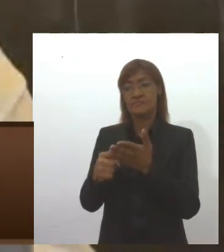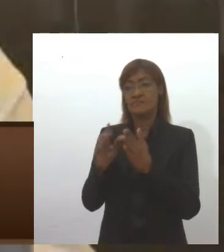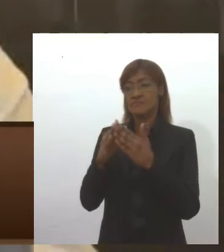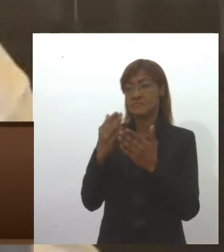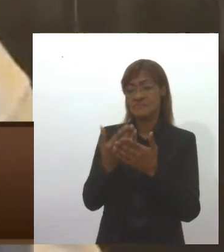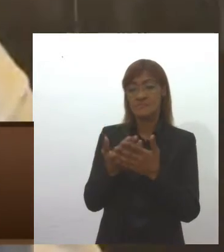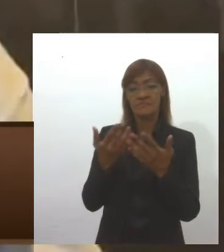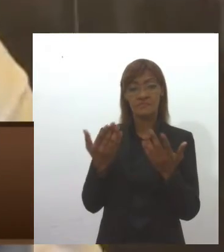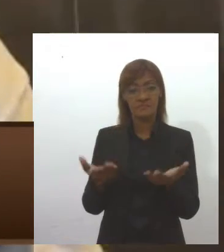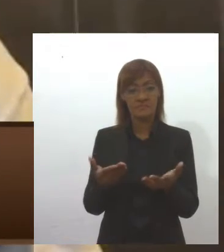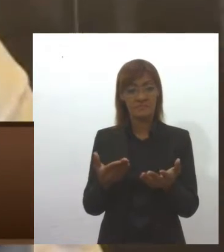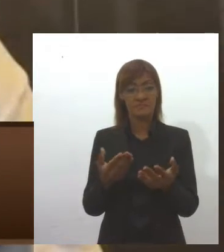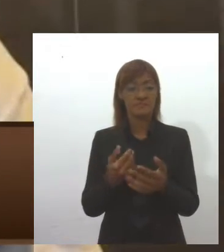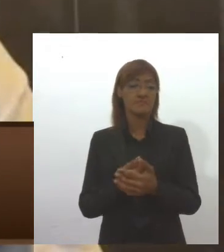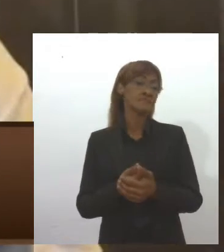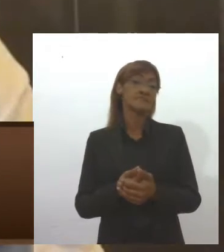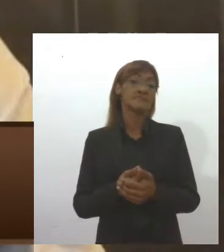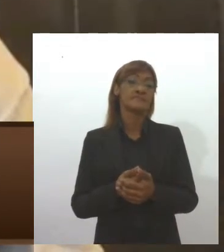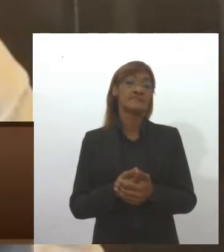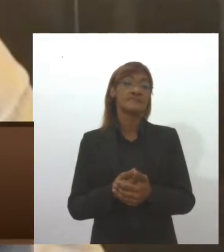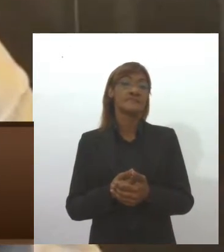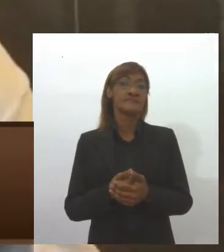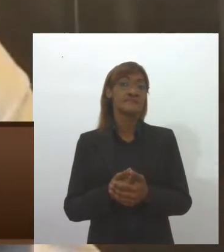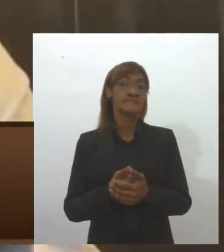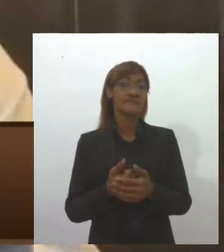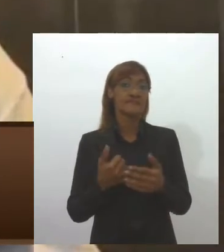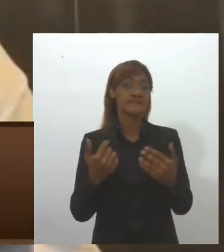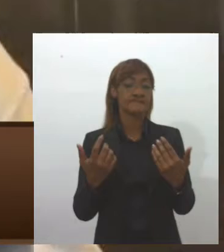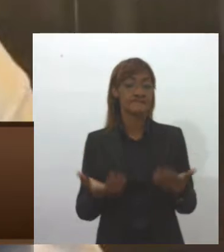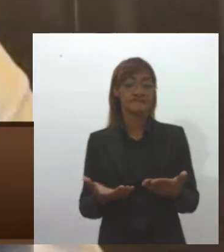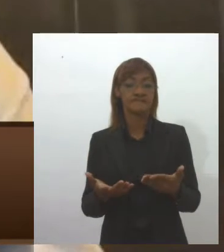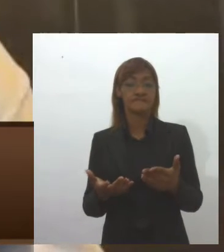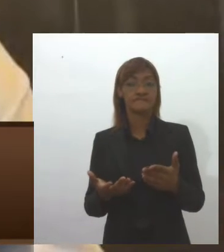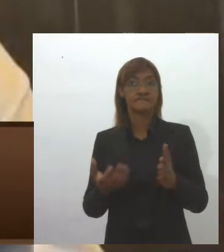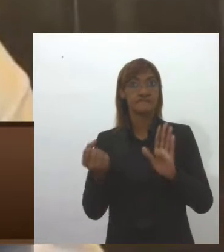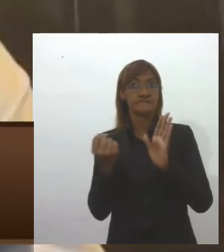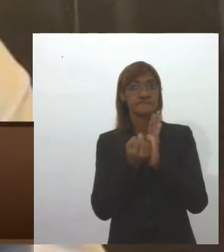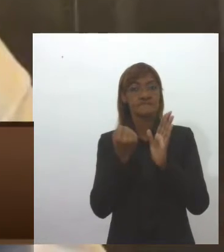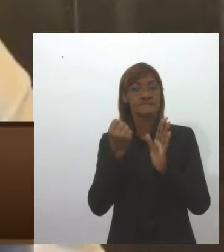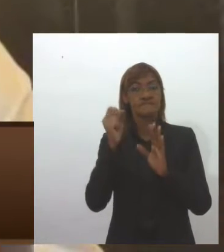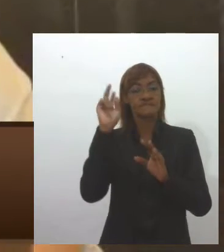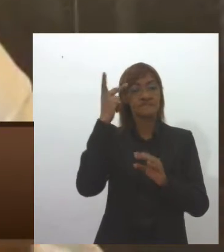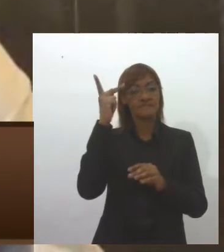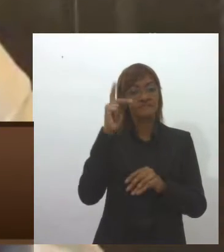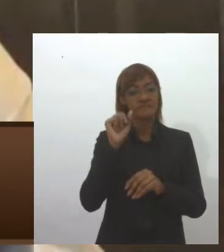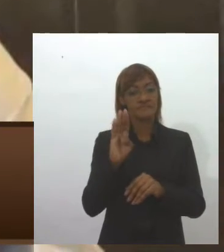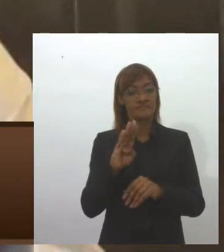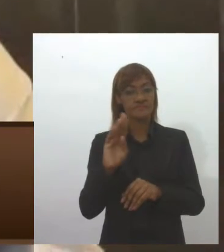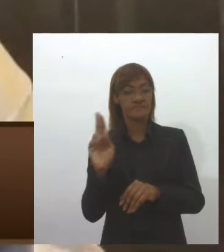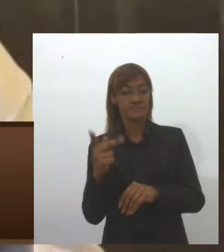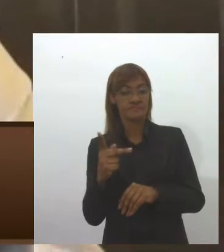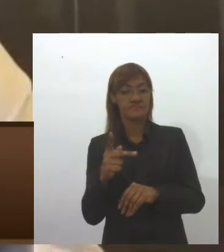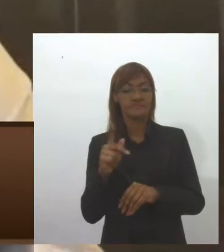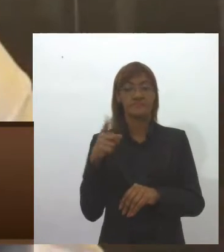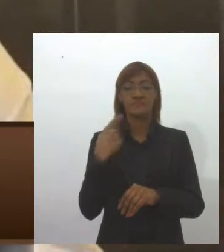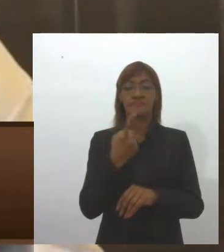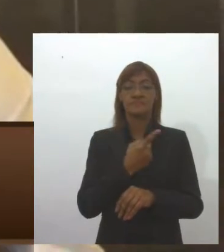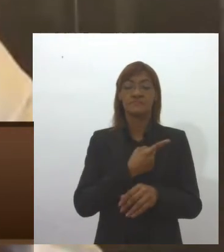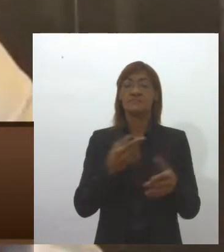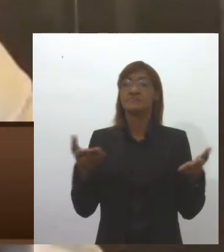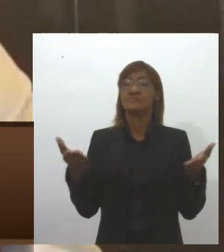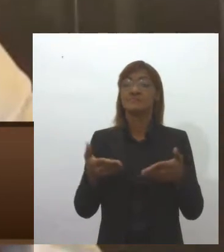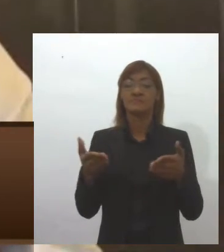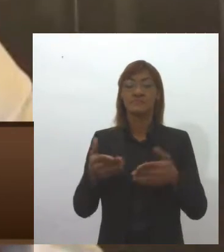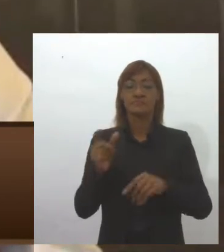passeios na Praia do Saco. Então, é um marco na história da BH. Hoje nós fizemos